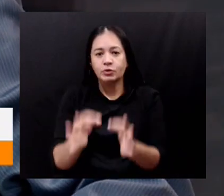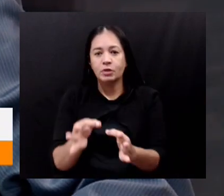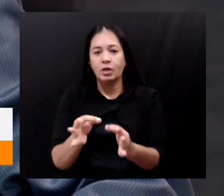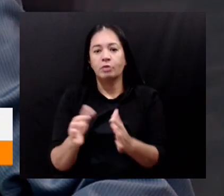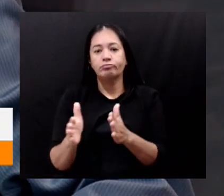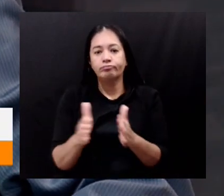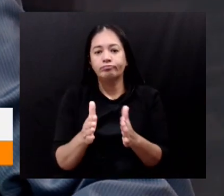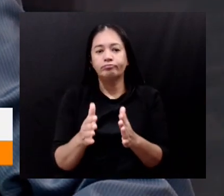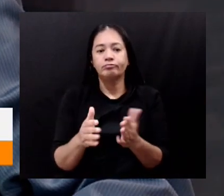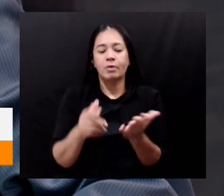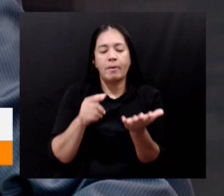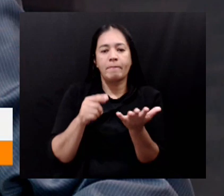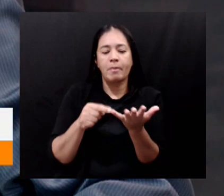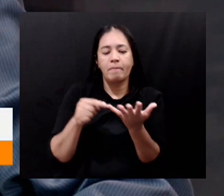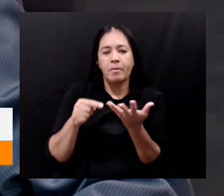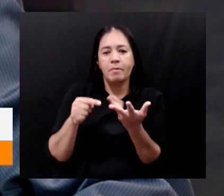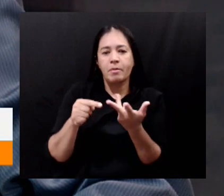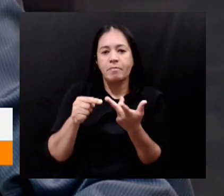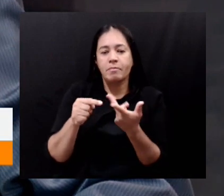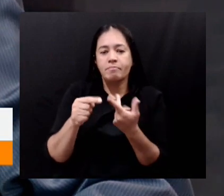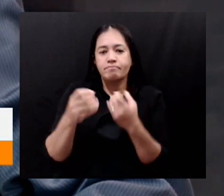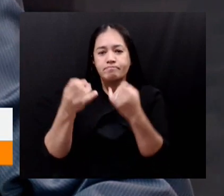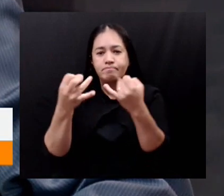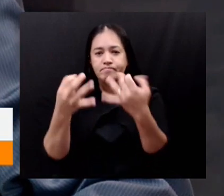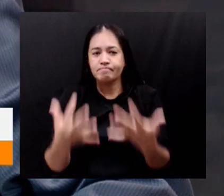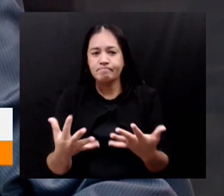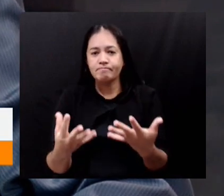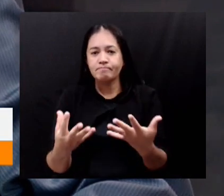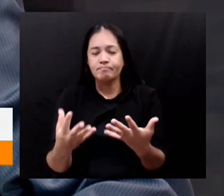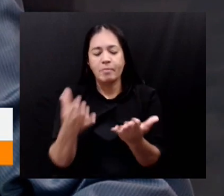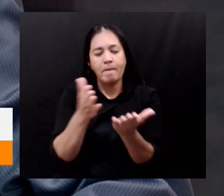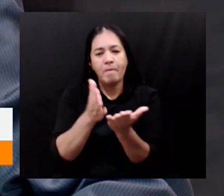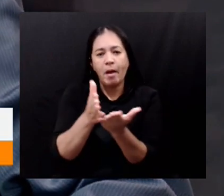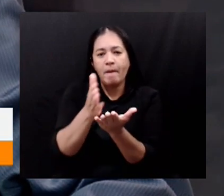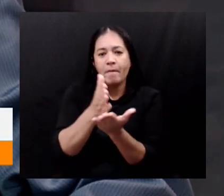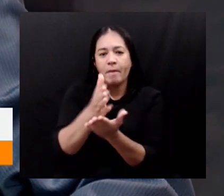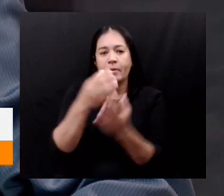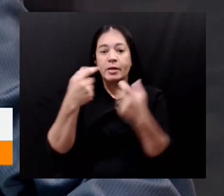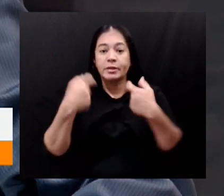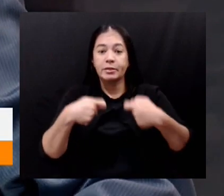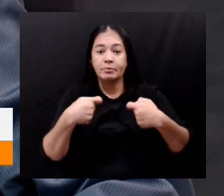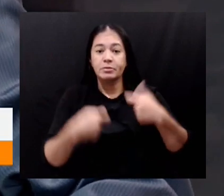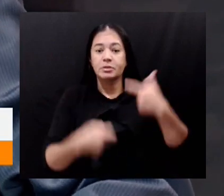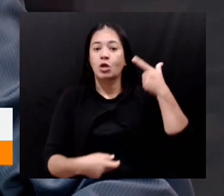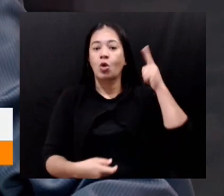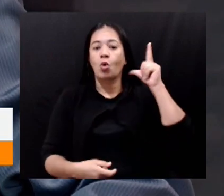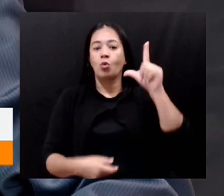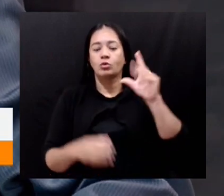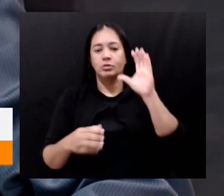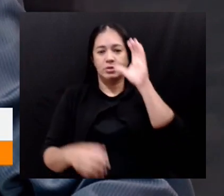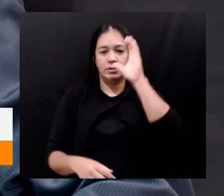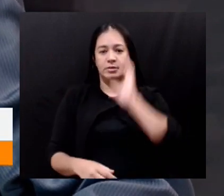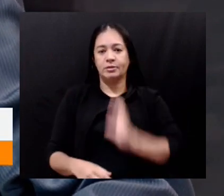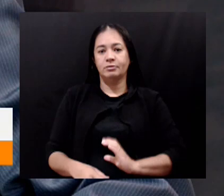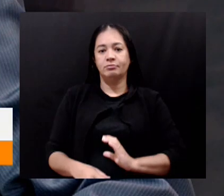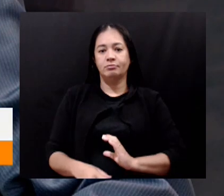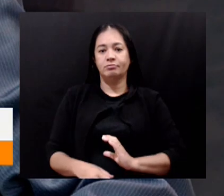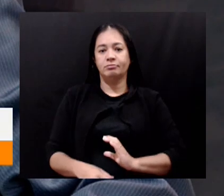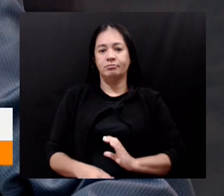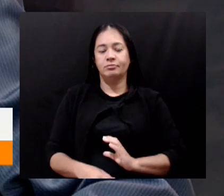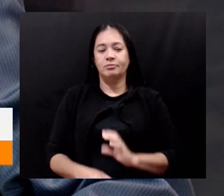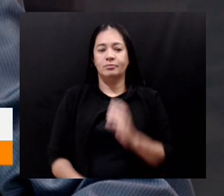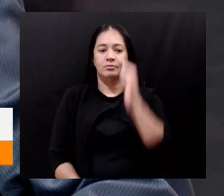toda a a trajetória necessária para alcançar esse sonho e sempre digo, antes de mais